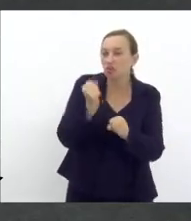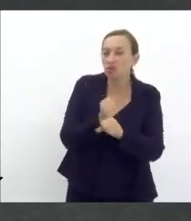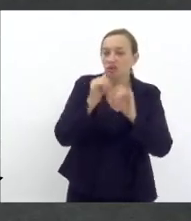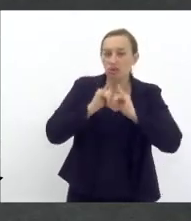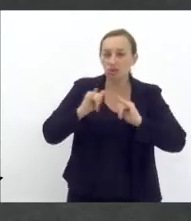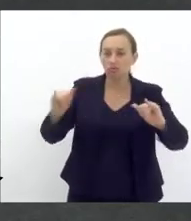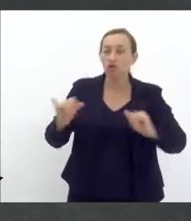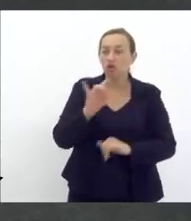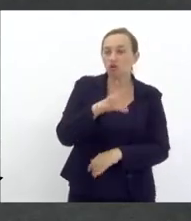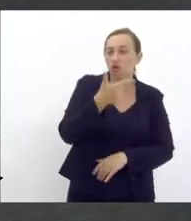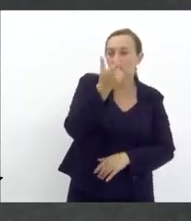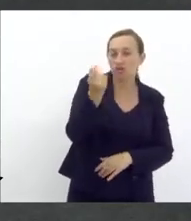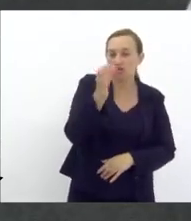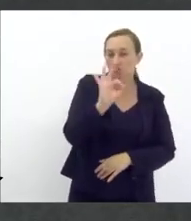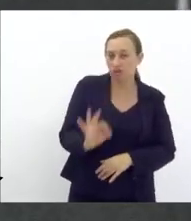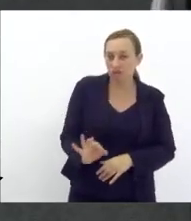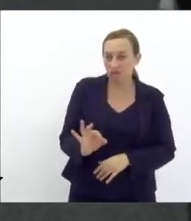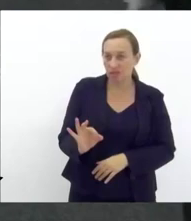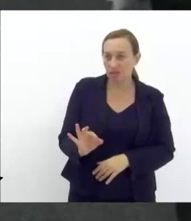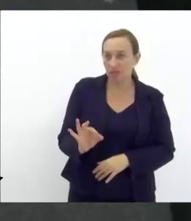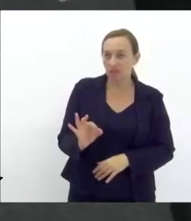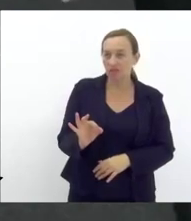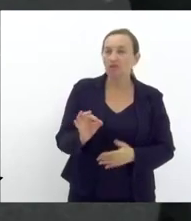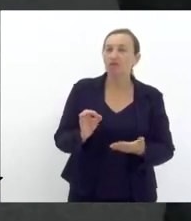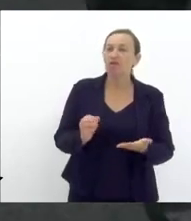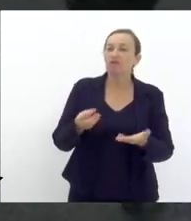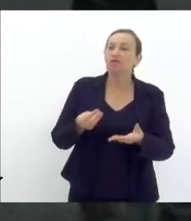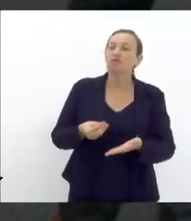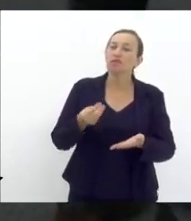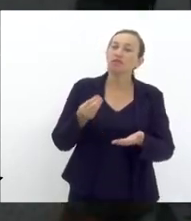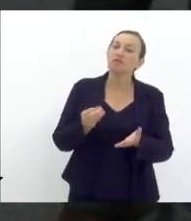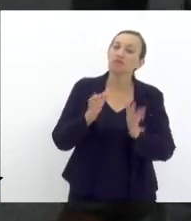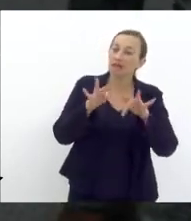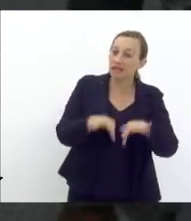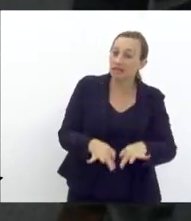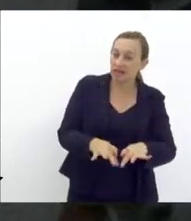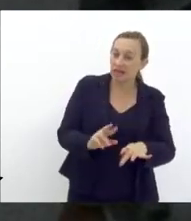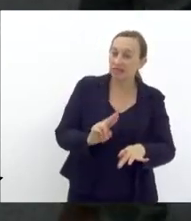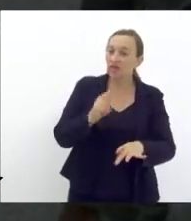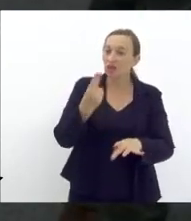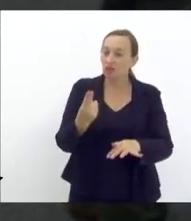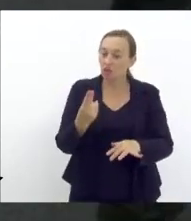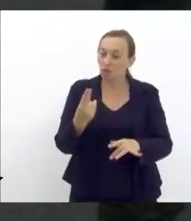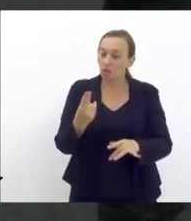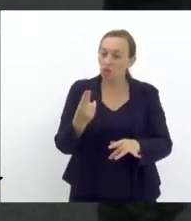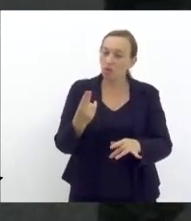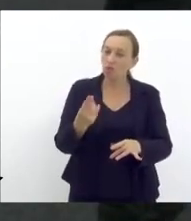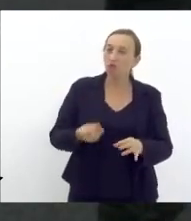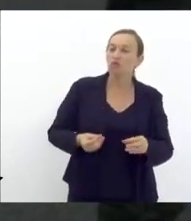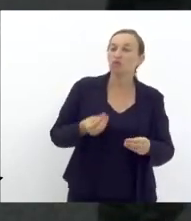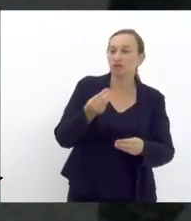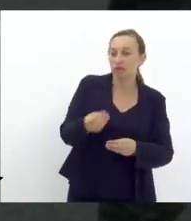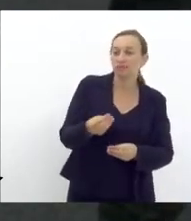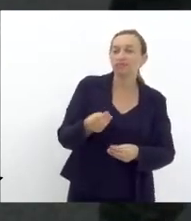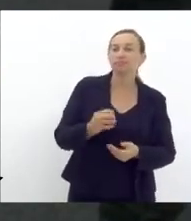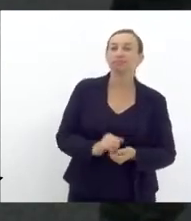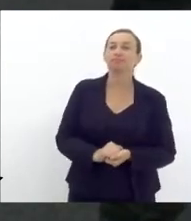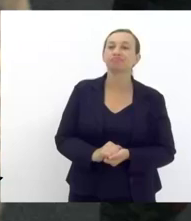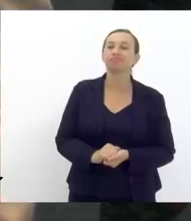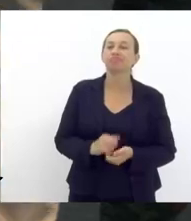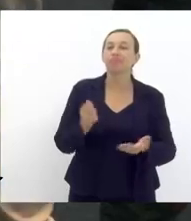só 20% foi entregue ou concluída a gente tem 80% das obras do pacto RJ